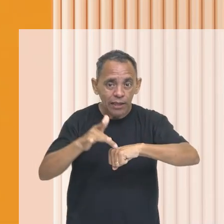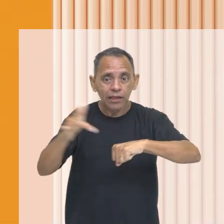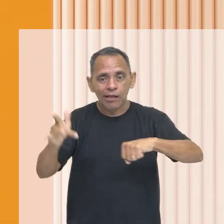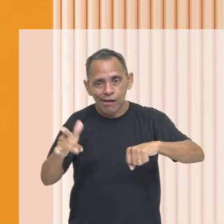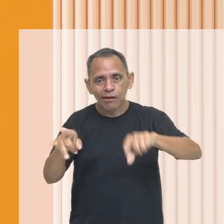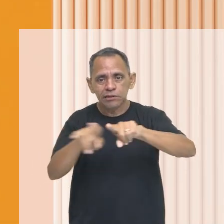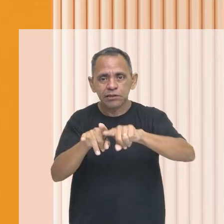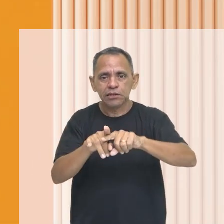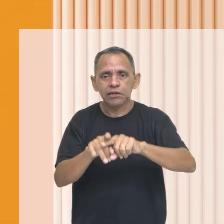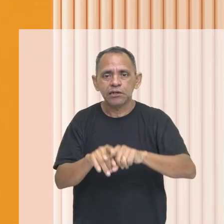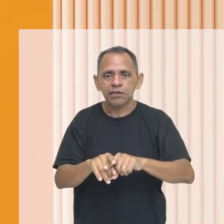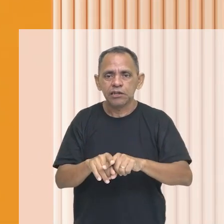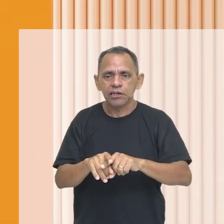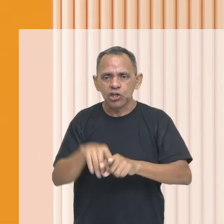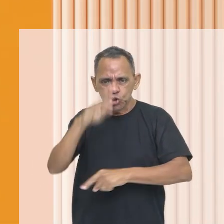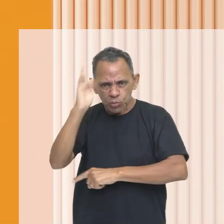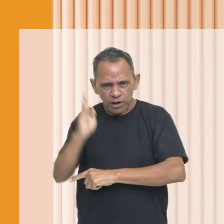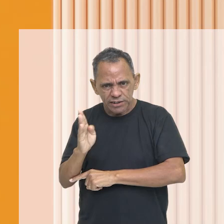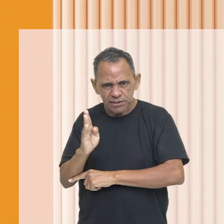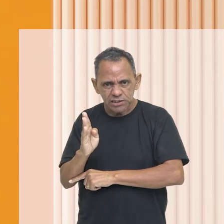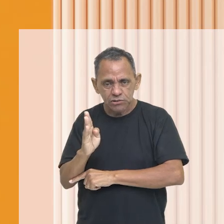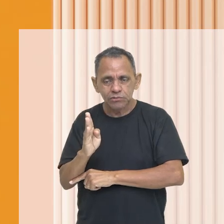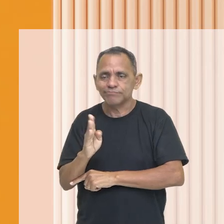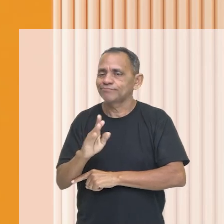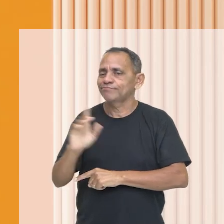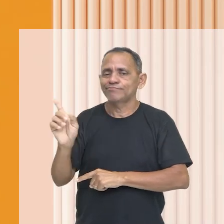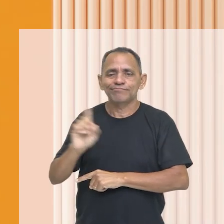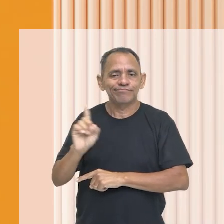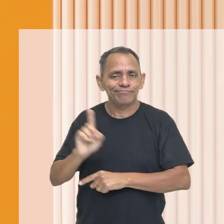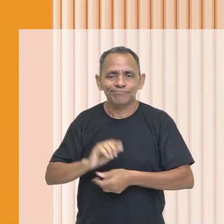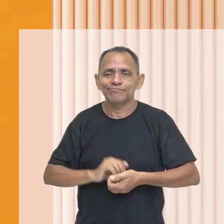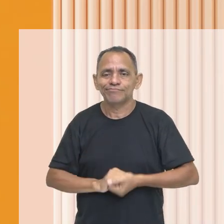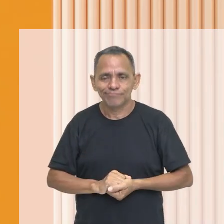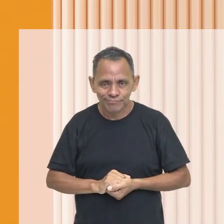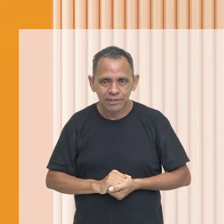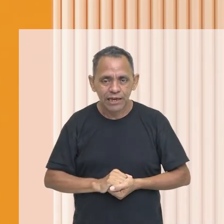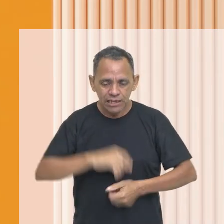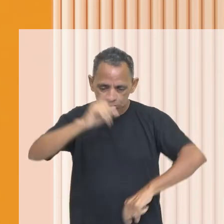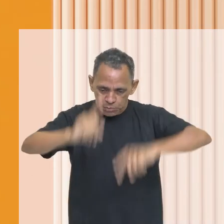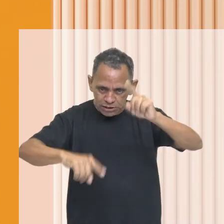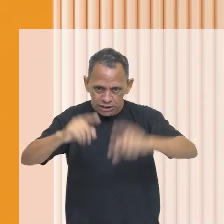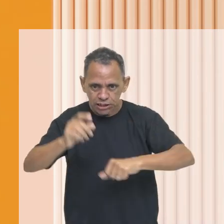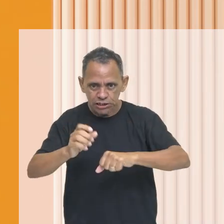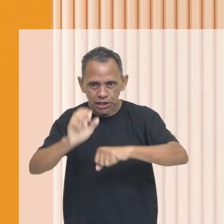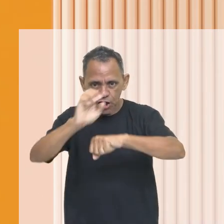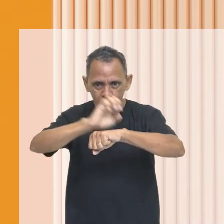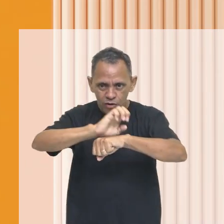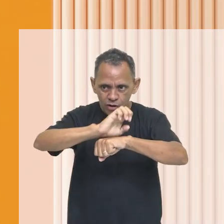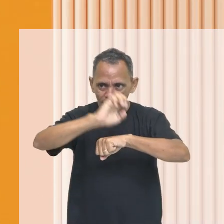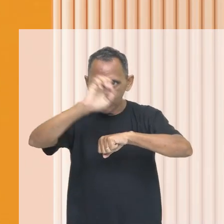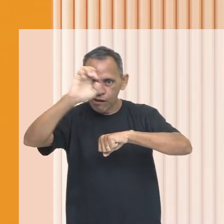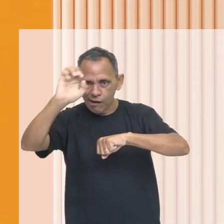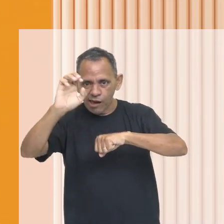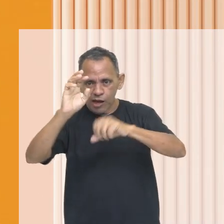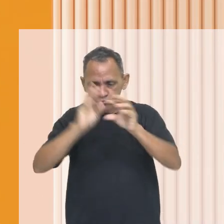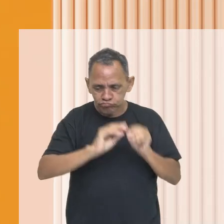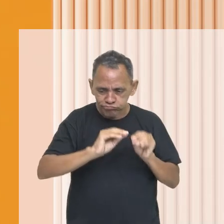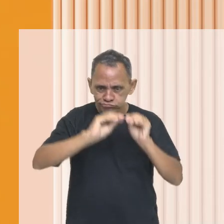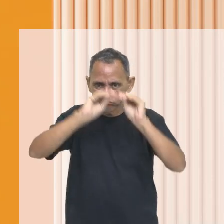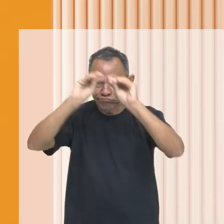O que você acha? Eu tenho certeza que você respondeu não. Esse ouro ele vai ser levado para